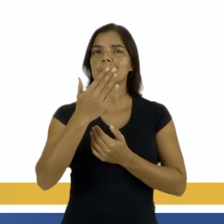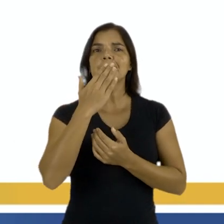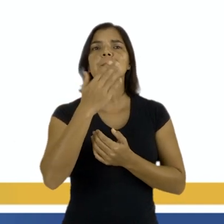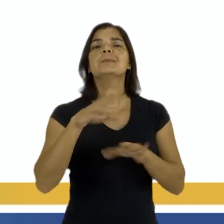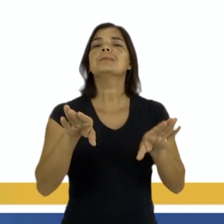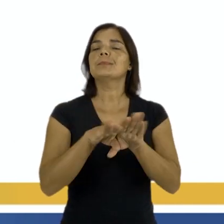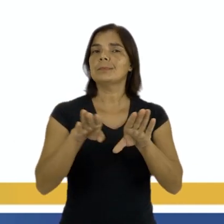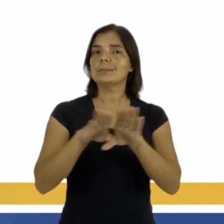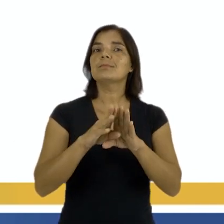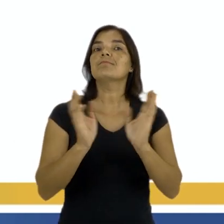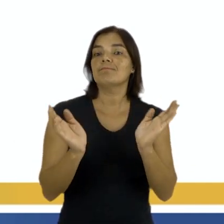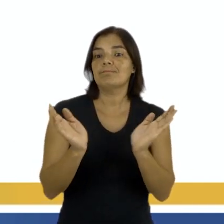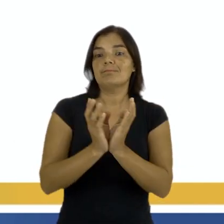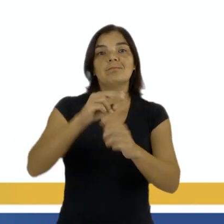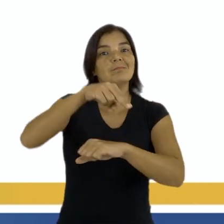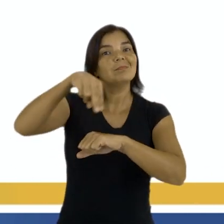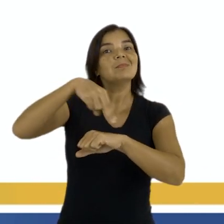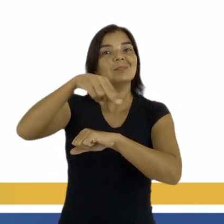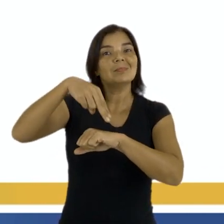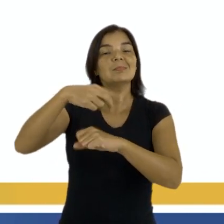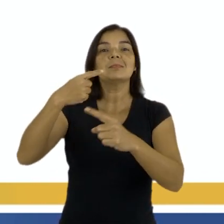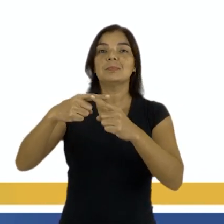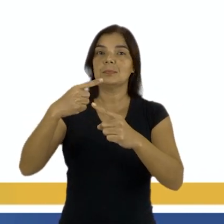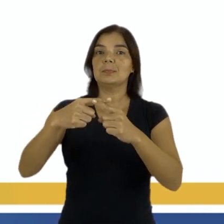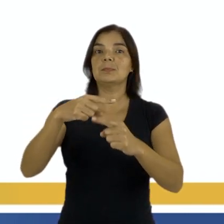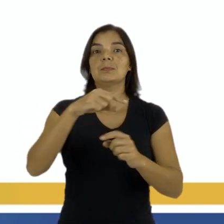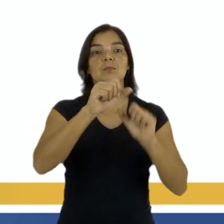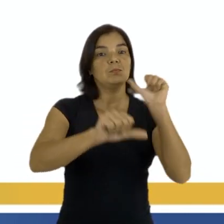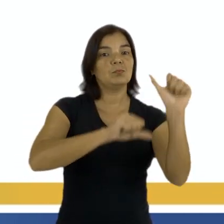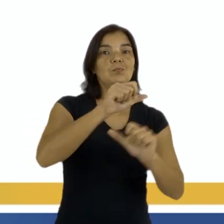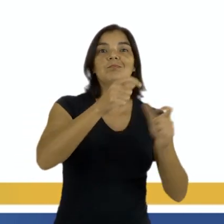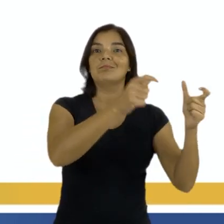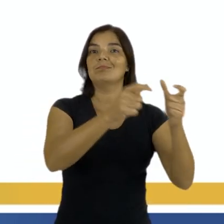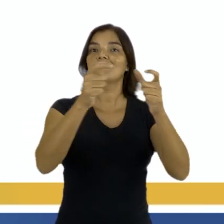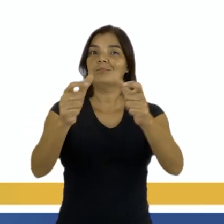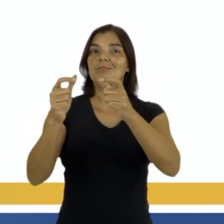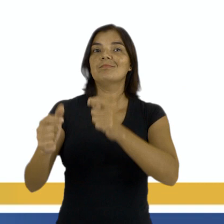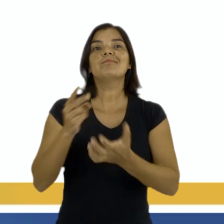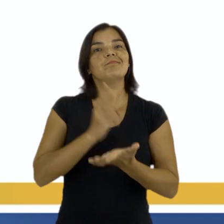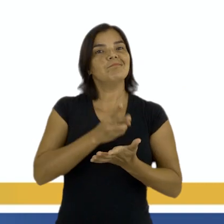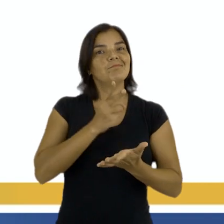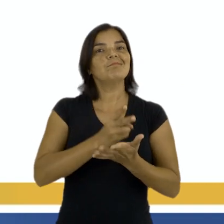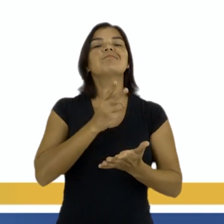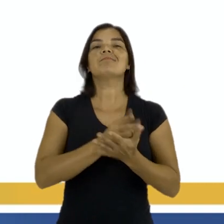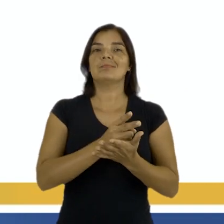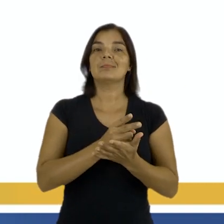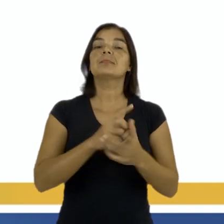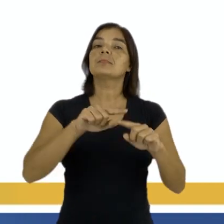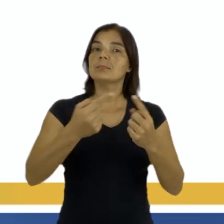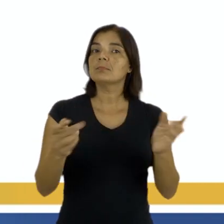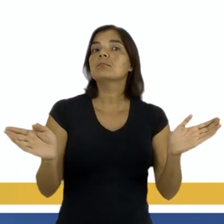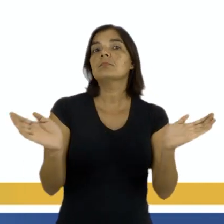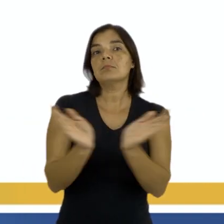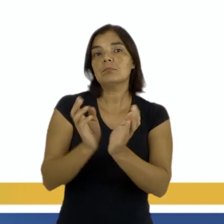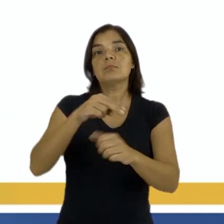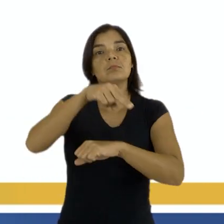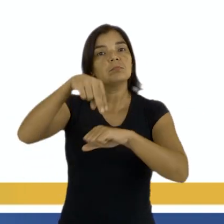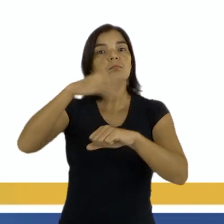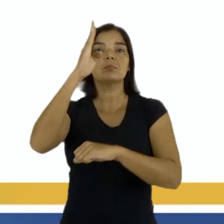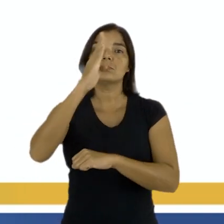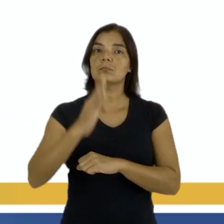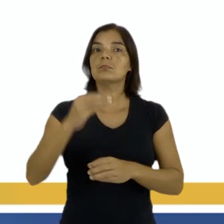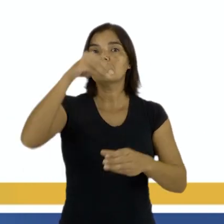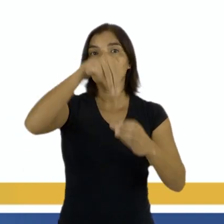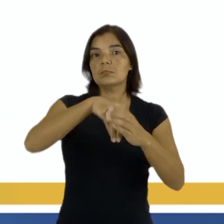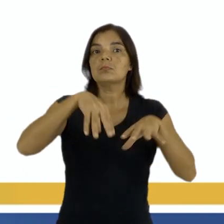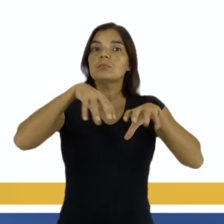se denominam nação, porque, ainda que nômades, né, ainda que não residam sempre no mesmo território, fazem parte da nação brasileira porque residem